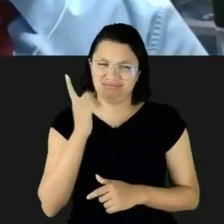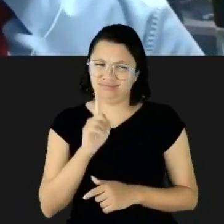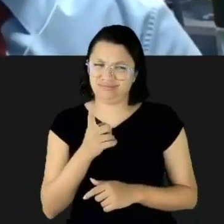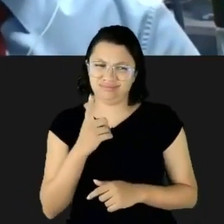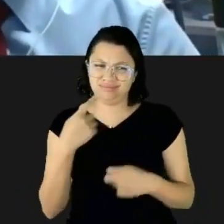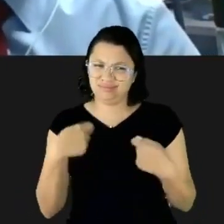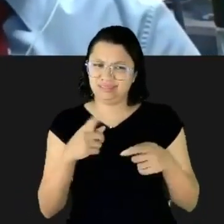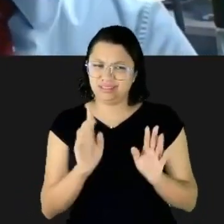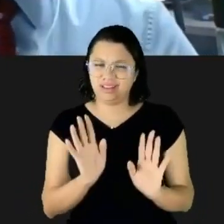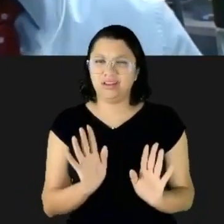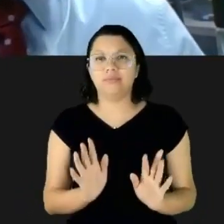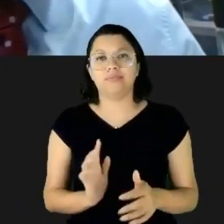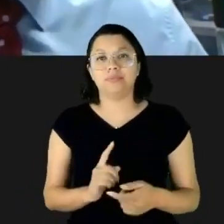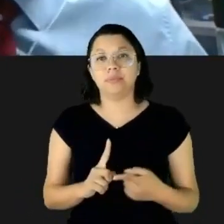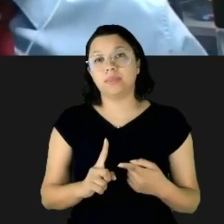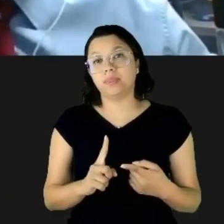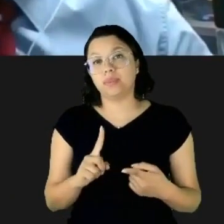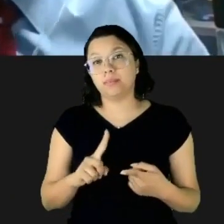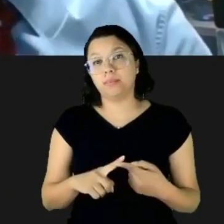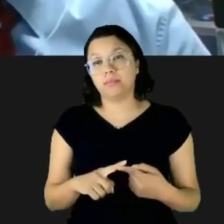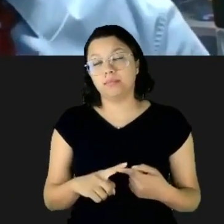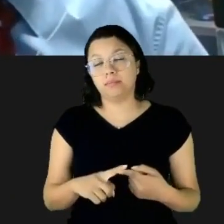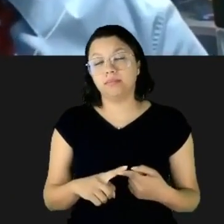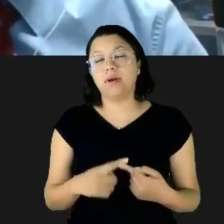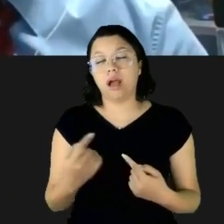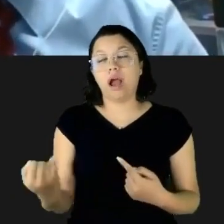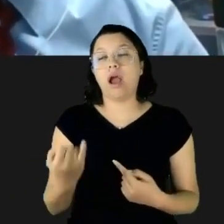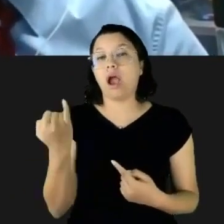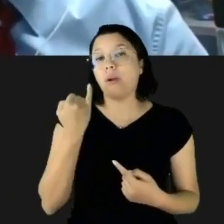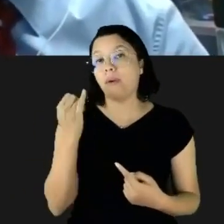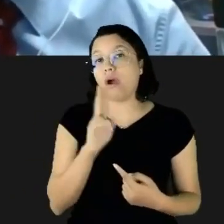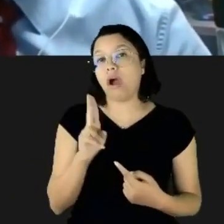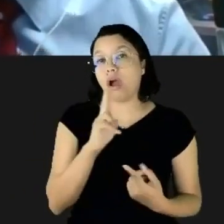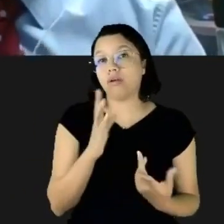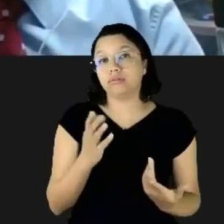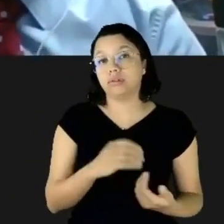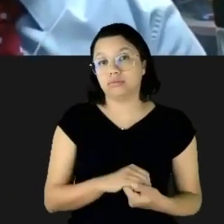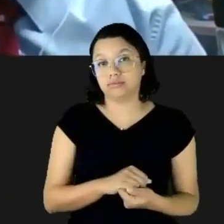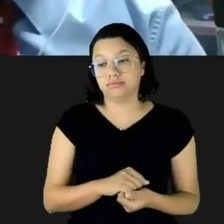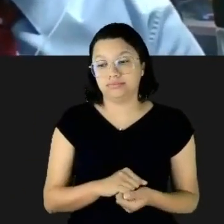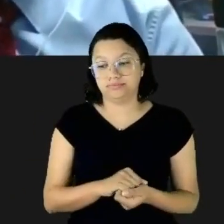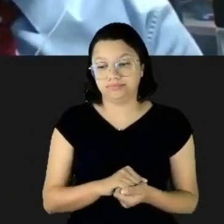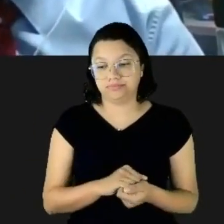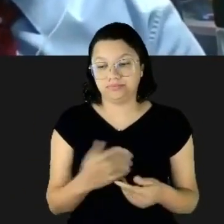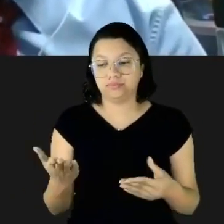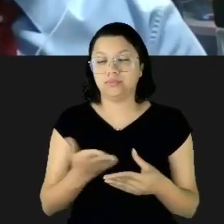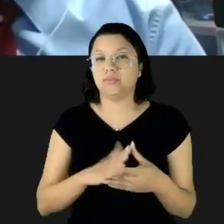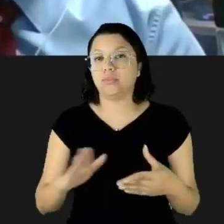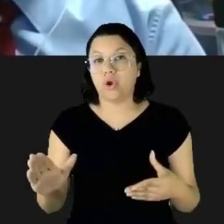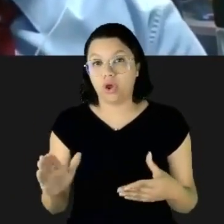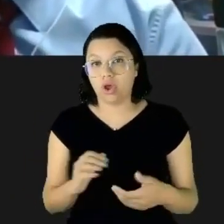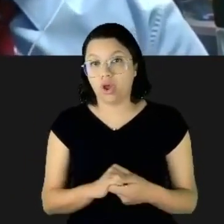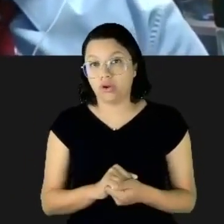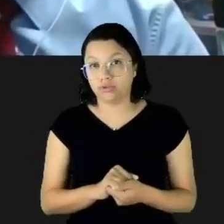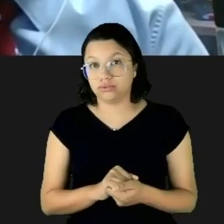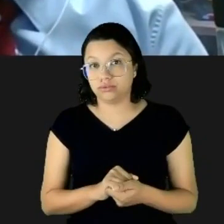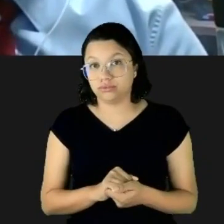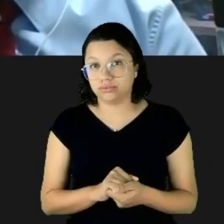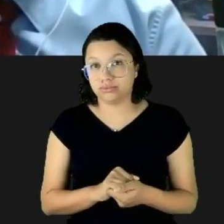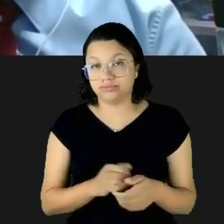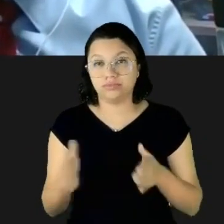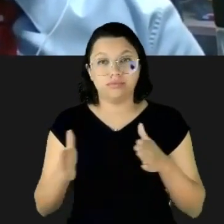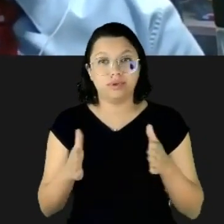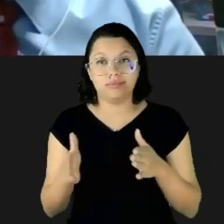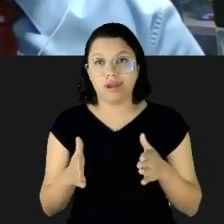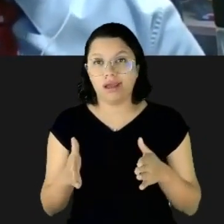mas eu acho importante usar. Os processos em prazo fora de